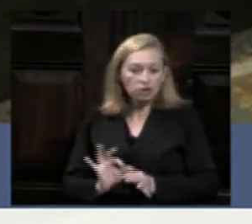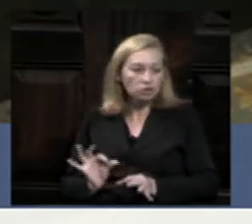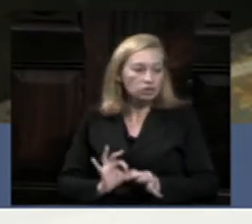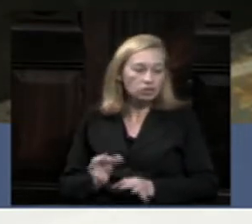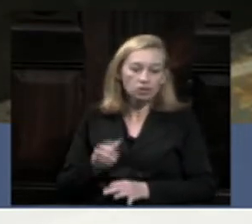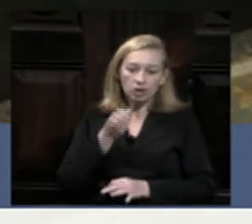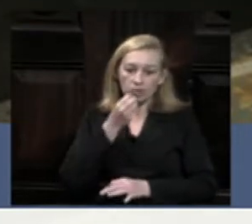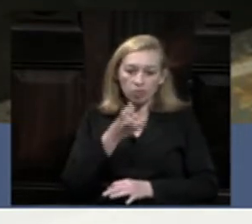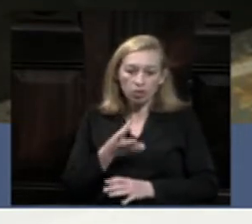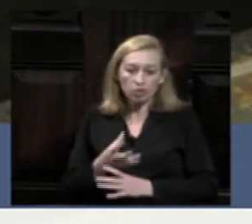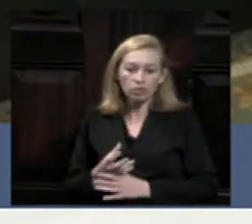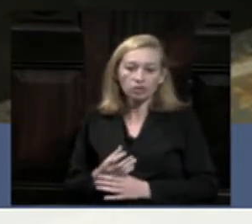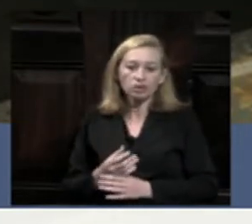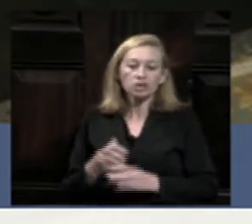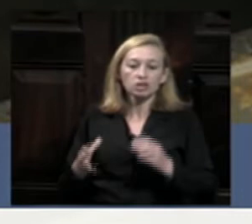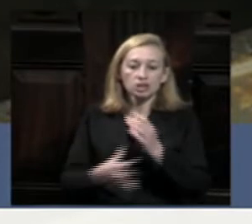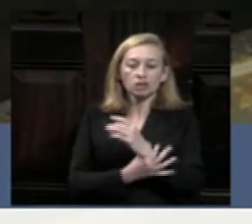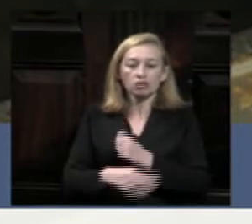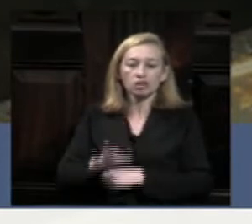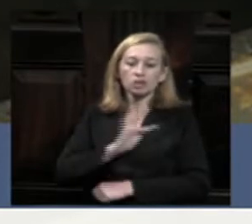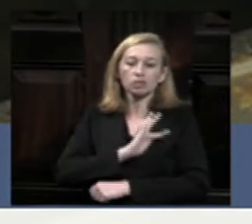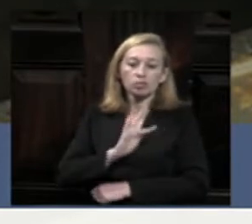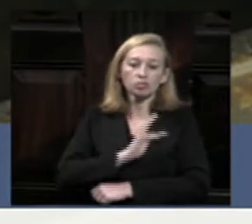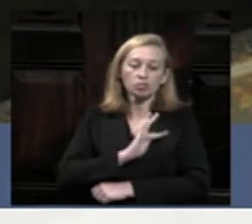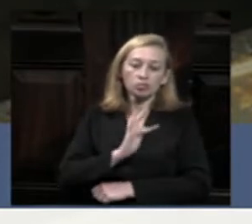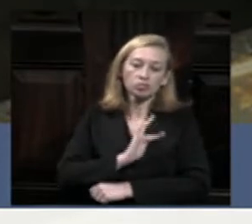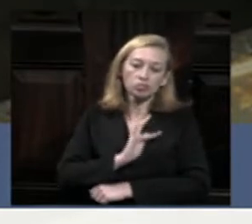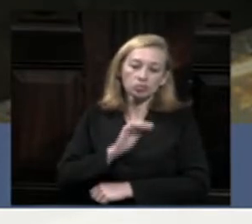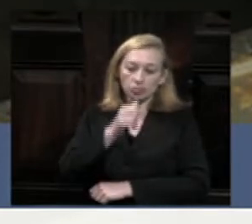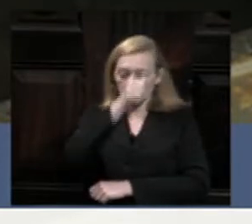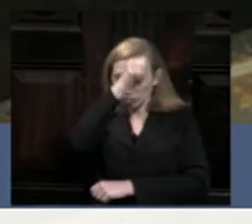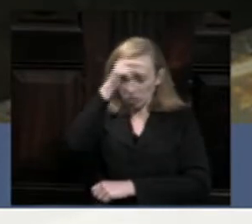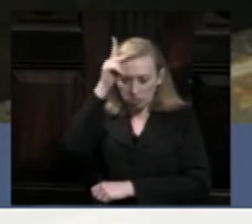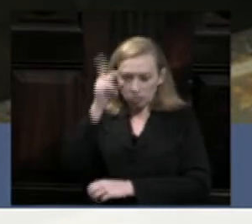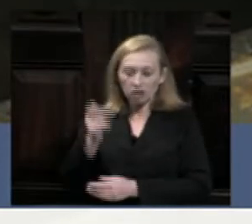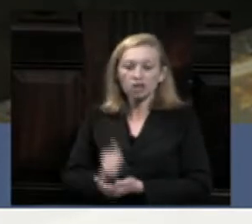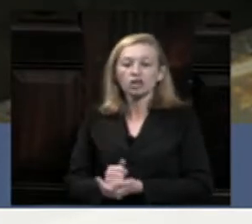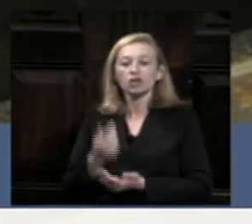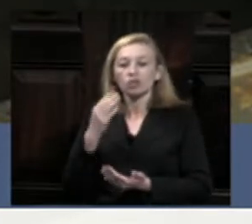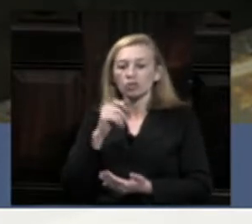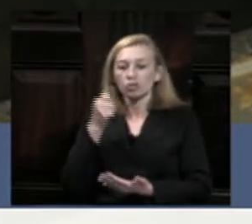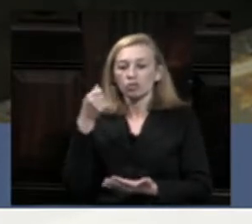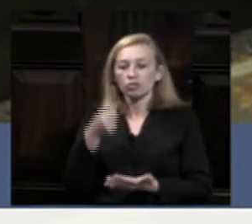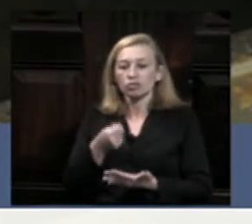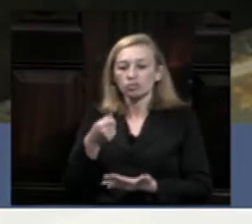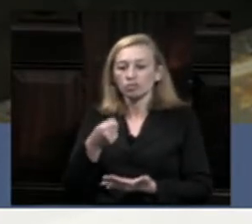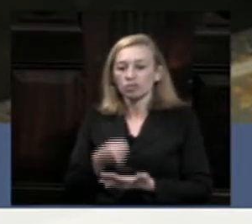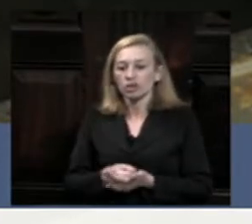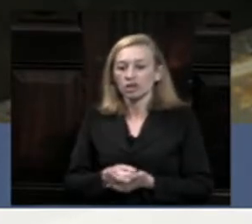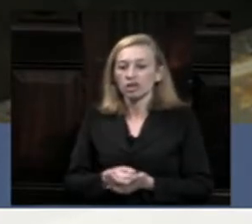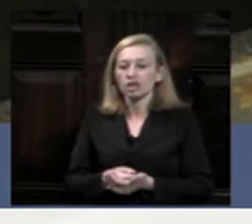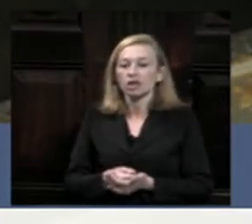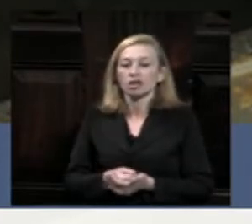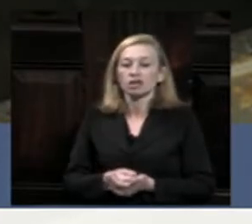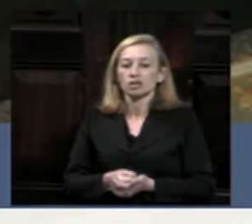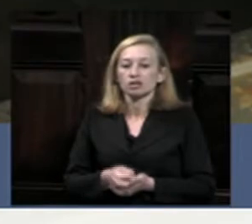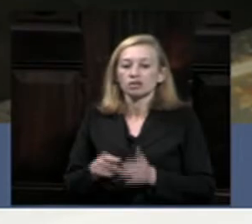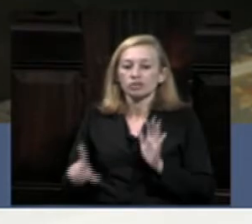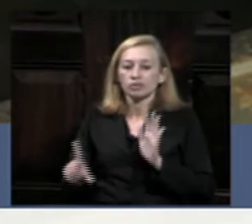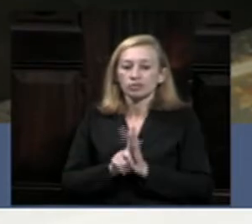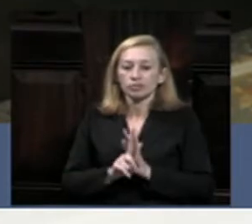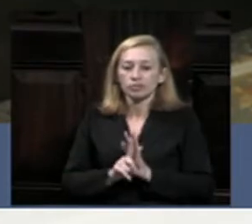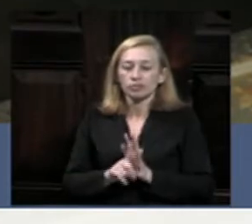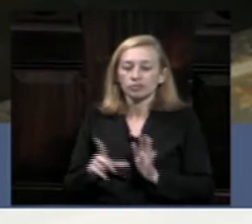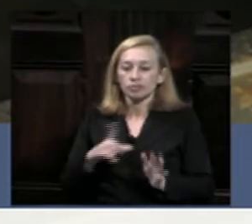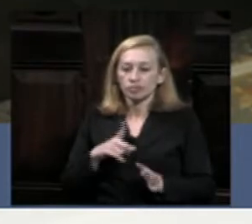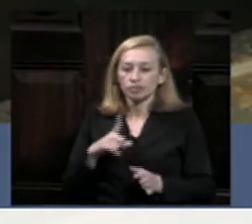que as instituições de segurança pública consigam cumprir essa lei para garantir pelo menos um instrumento